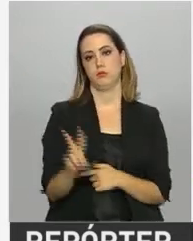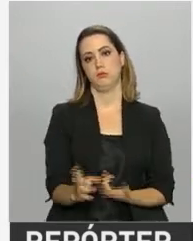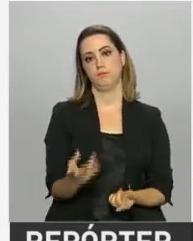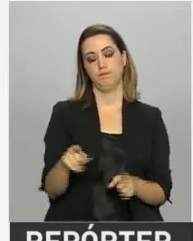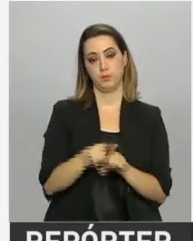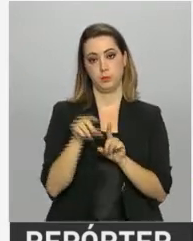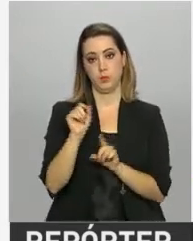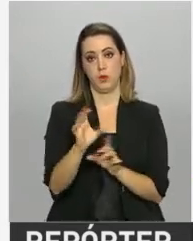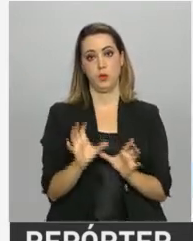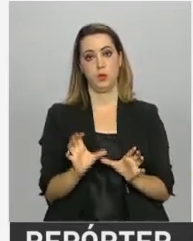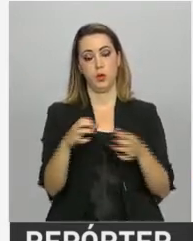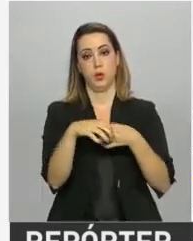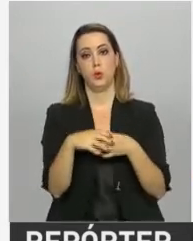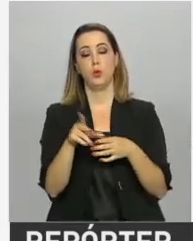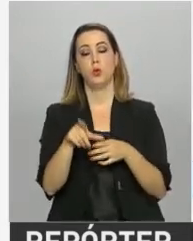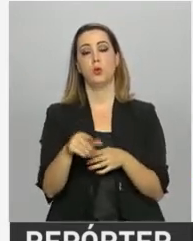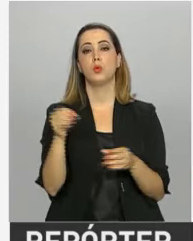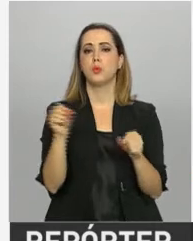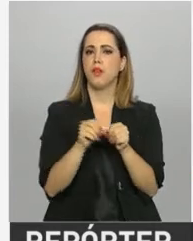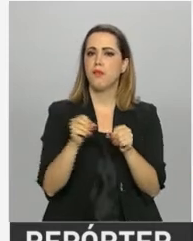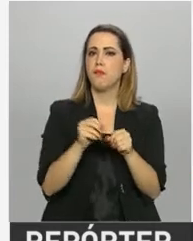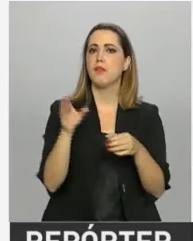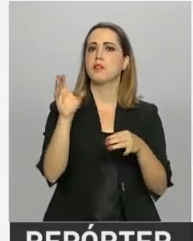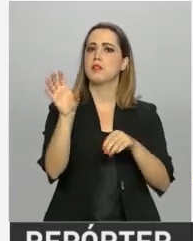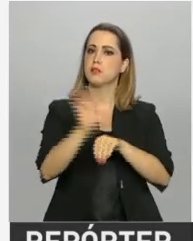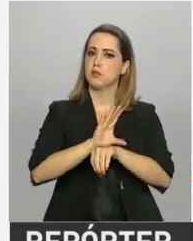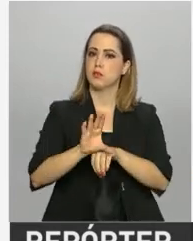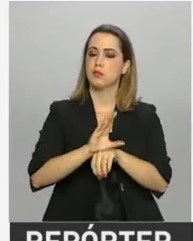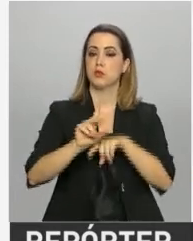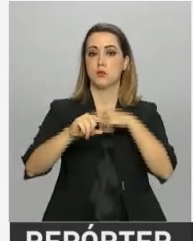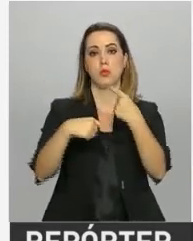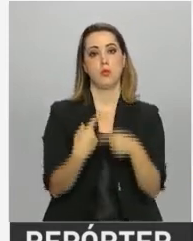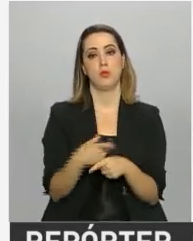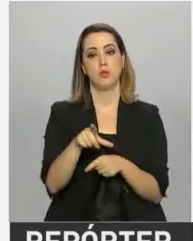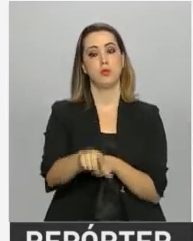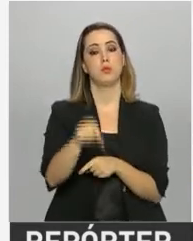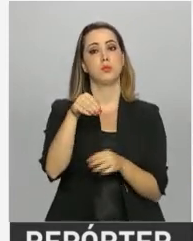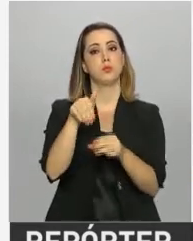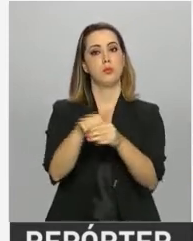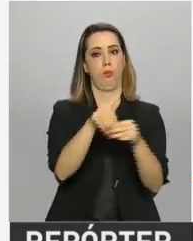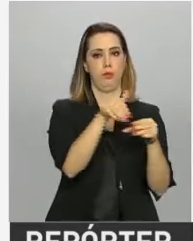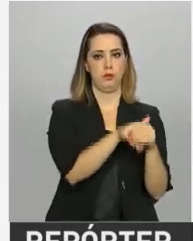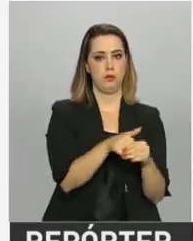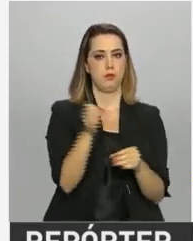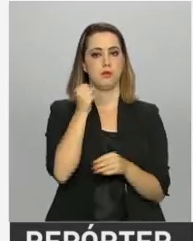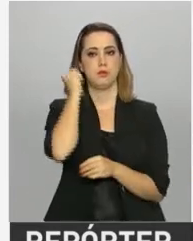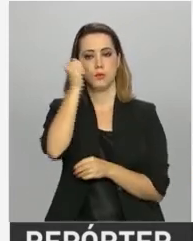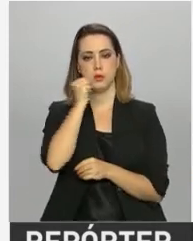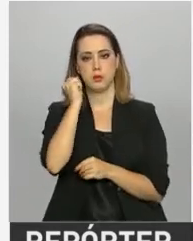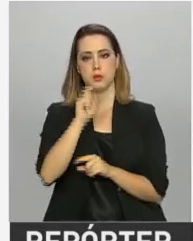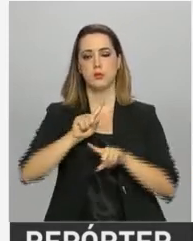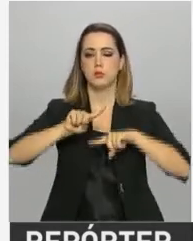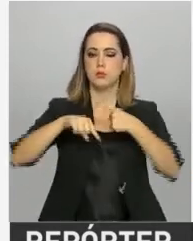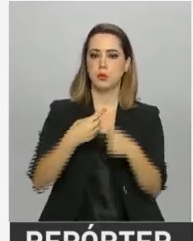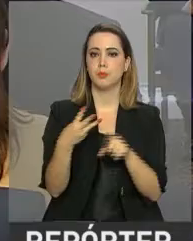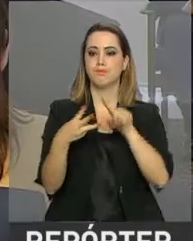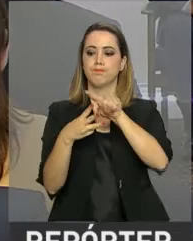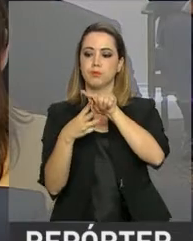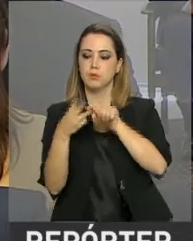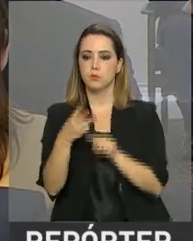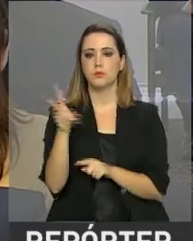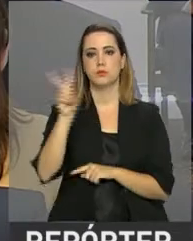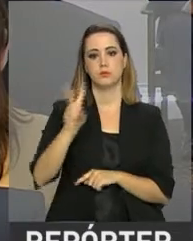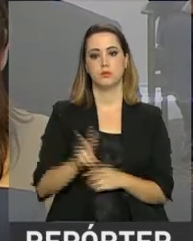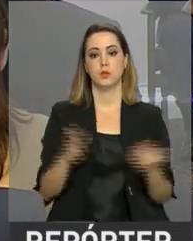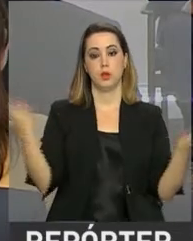assembléia constituinte e foi eleito senador em 1994 e retornou à câmara dos deputados mais três vezes